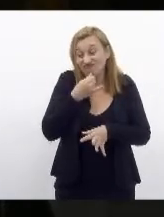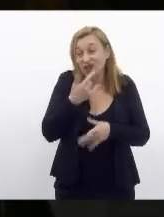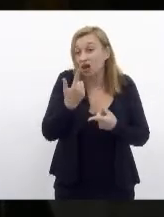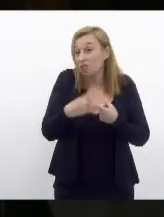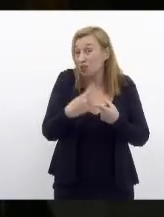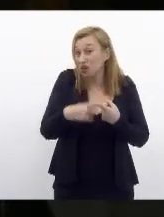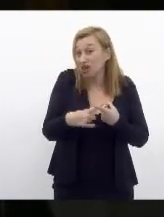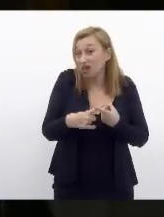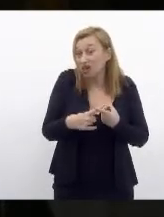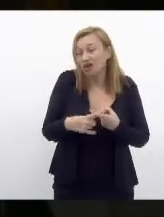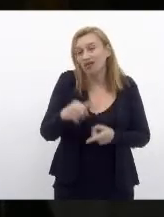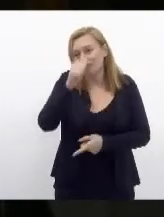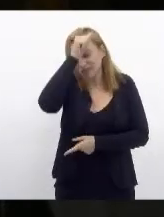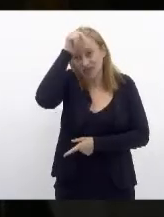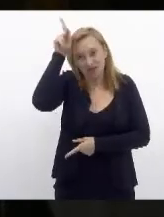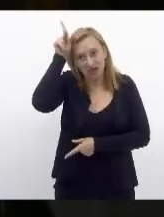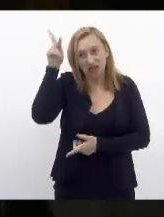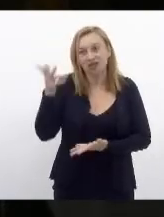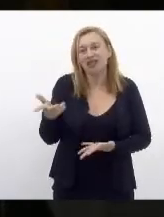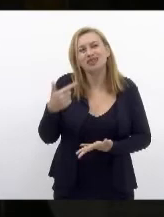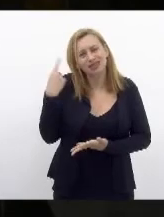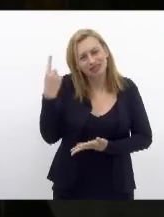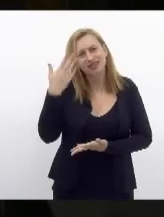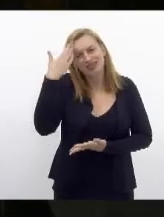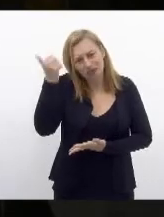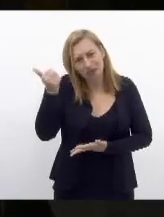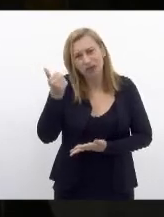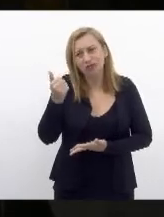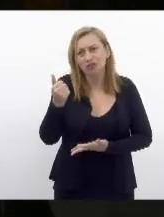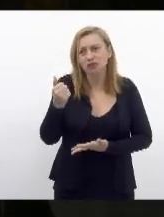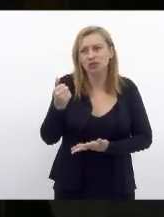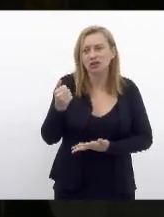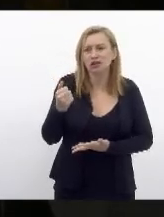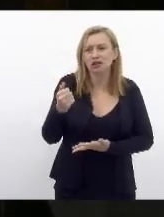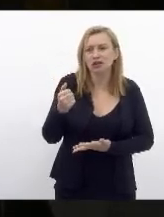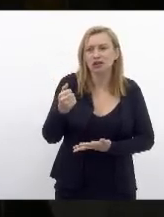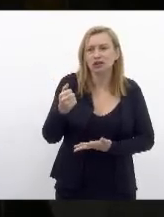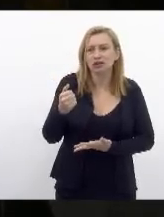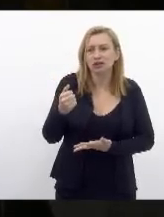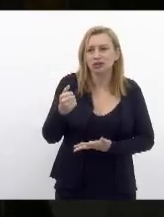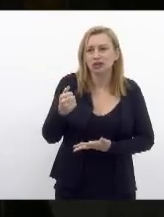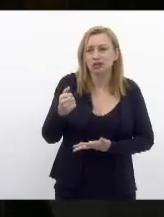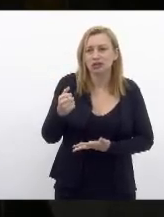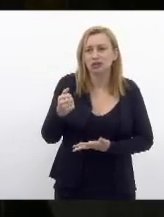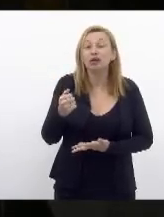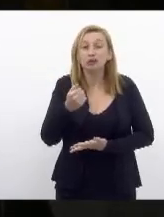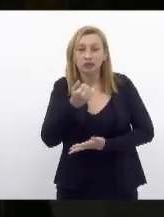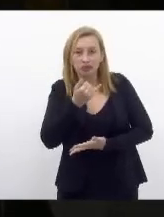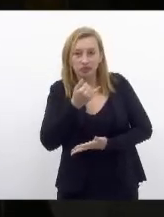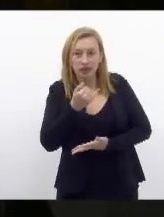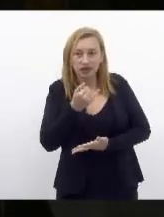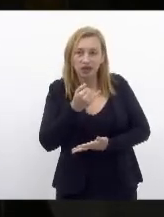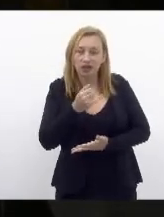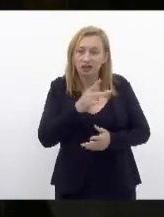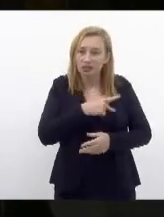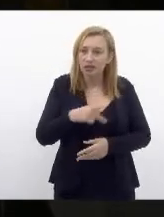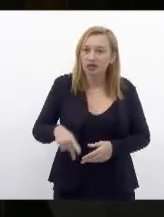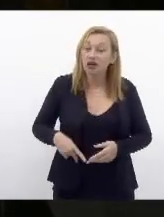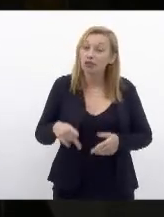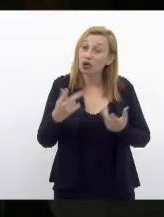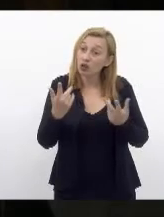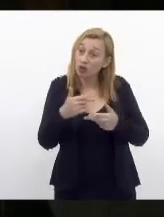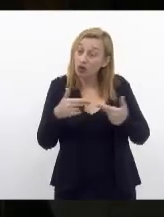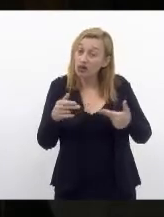porque, prefeito, a gente sabe que uma coisa para é fazer... Para concluir, deputado. Pois não, presidente. Uma coisa é fazer